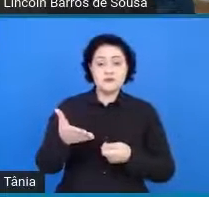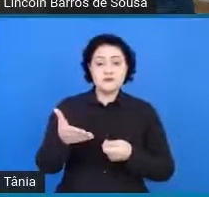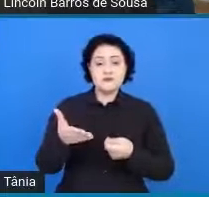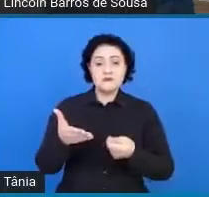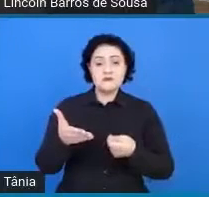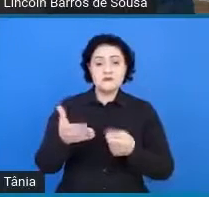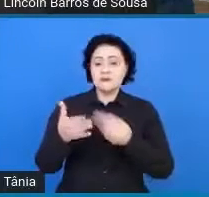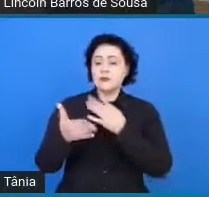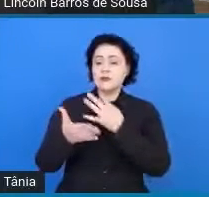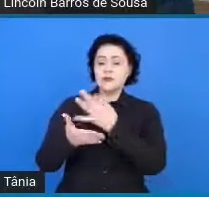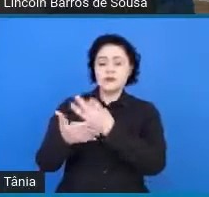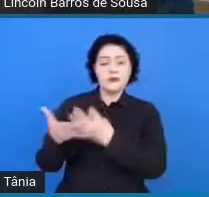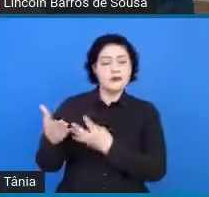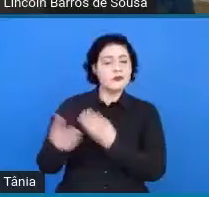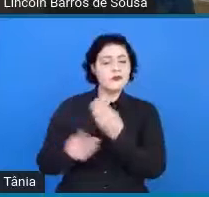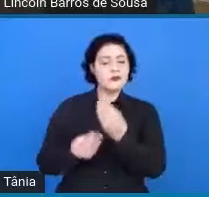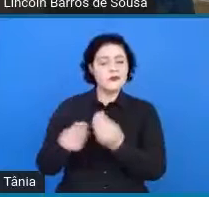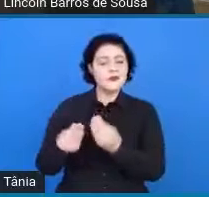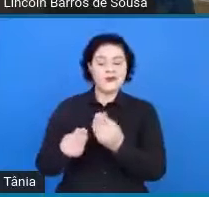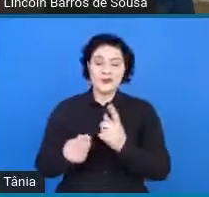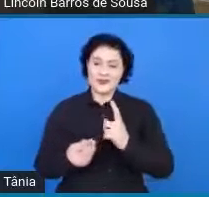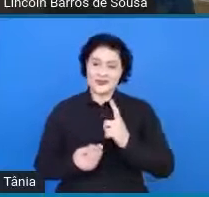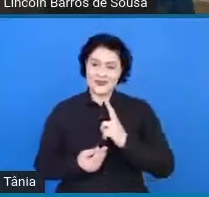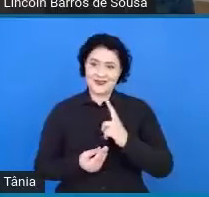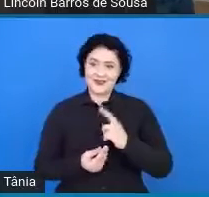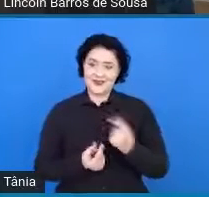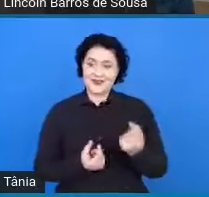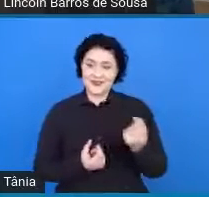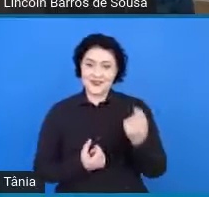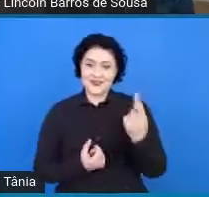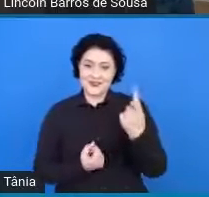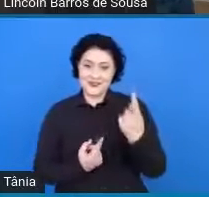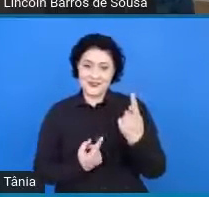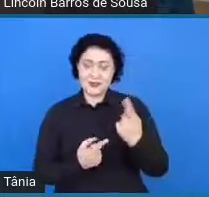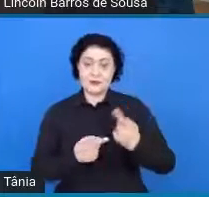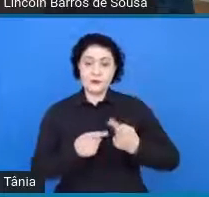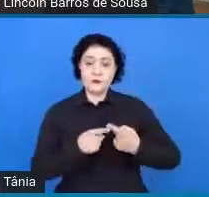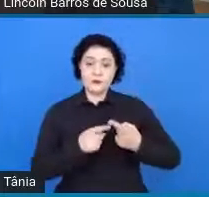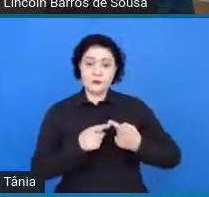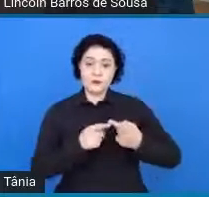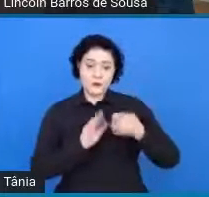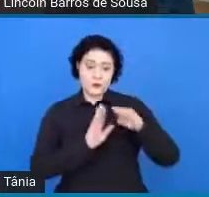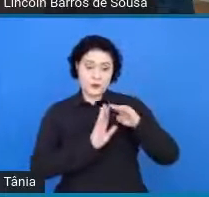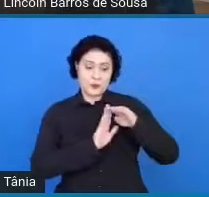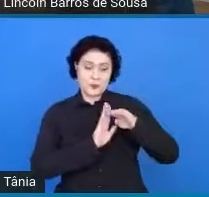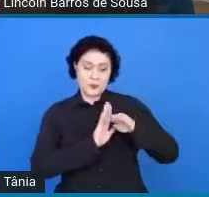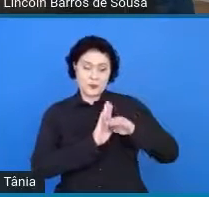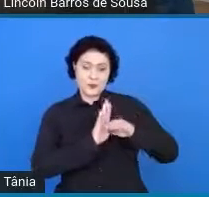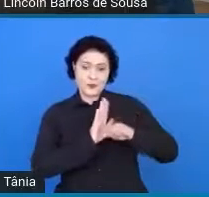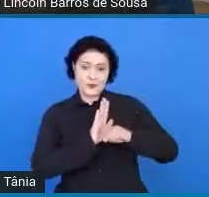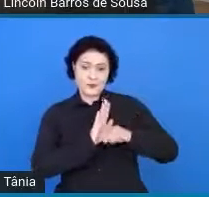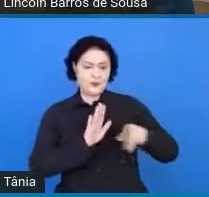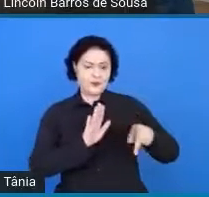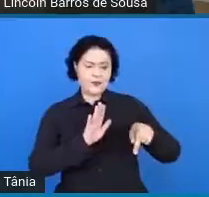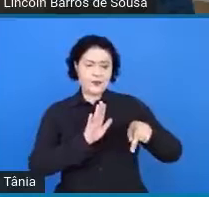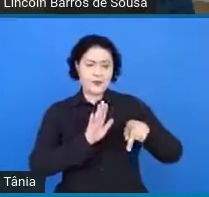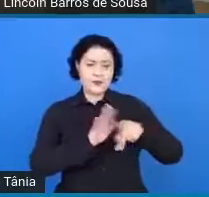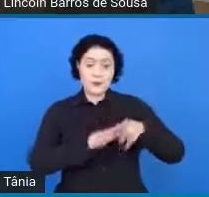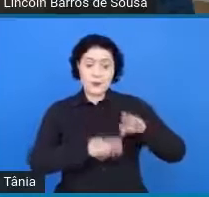textos existem alguns porque é programa Momento Espírita